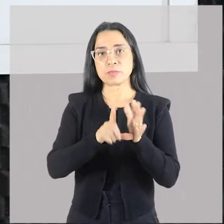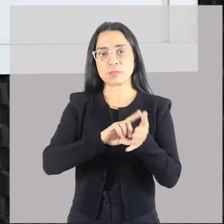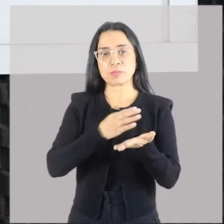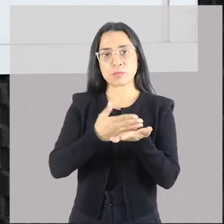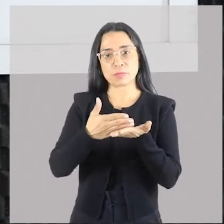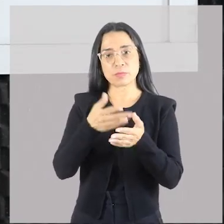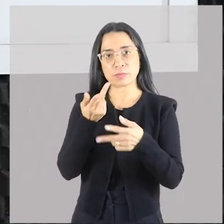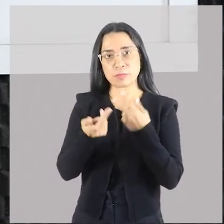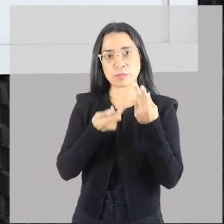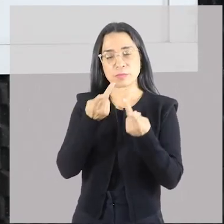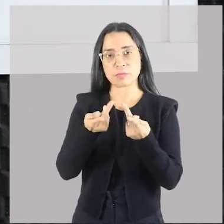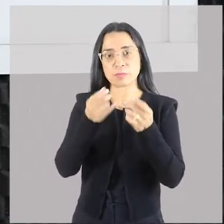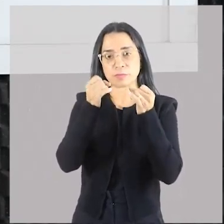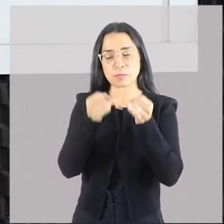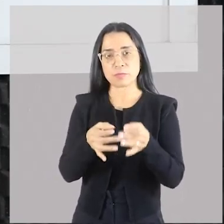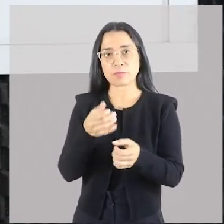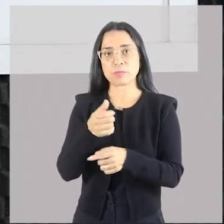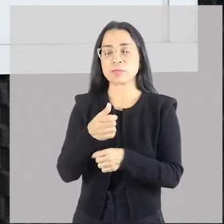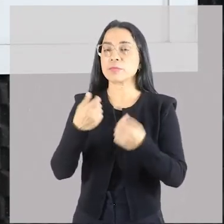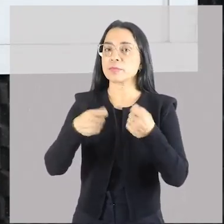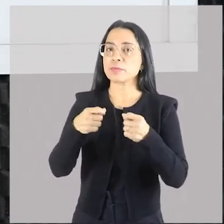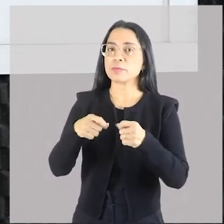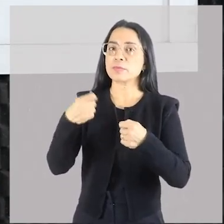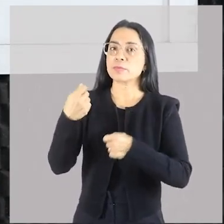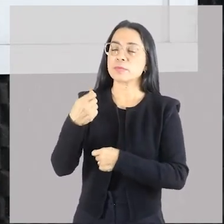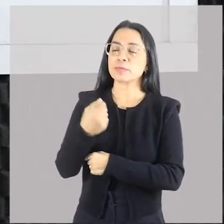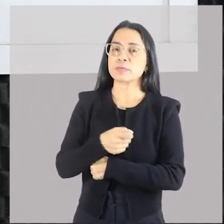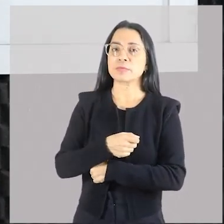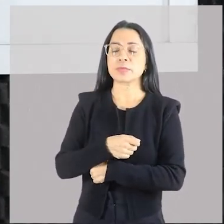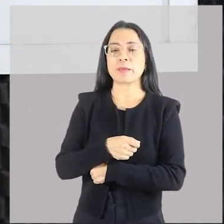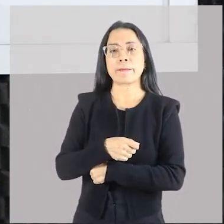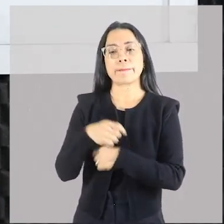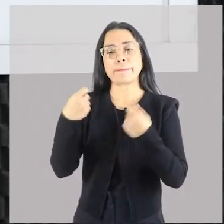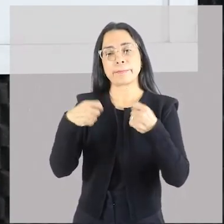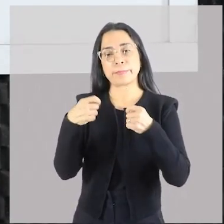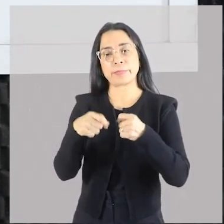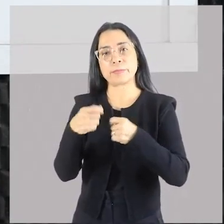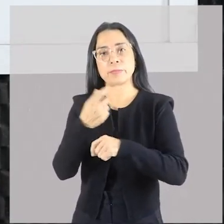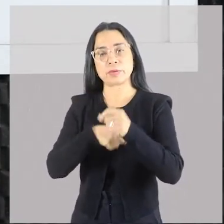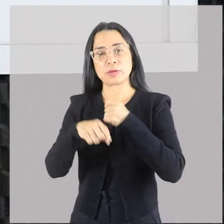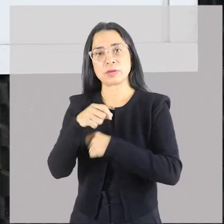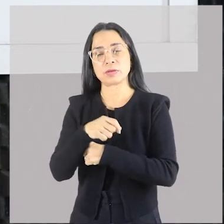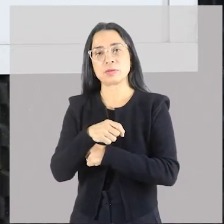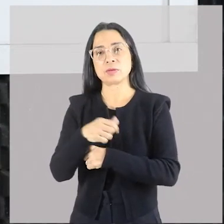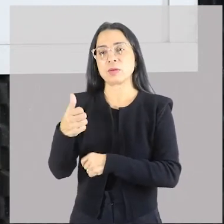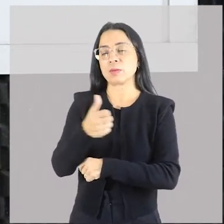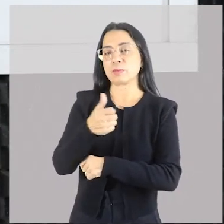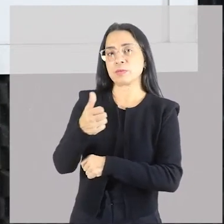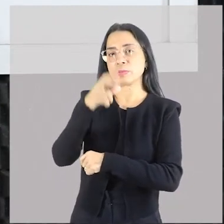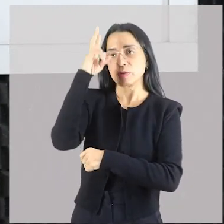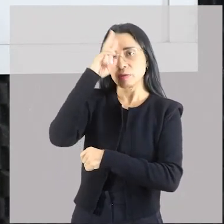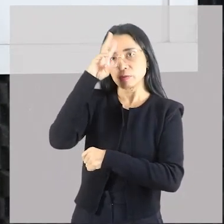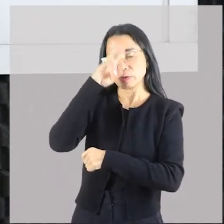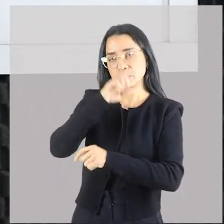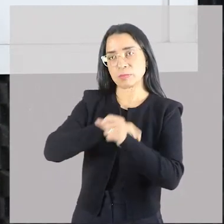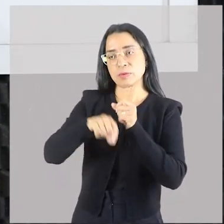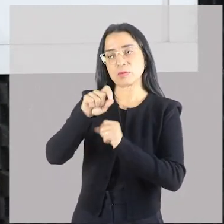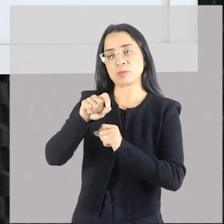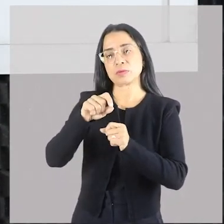do círculo, a gente precisa primeiro lembrar o que é um círculo e saber diferenciar o círculo